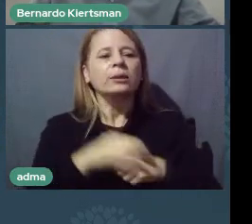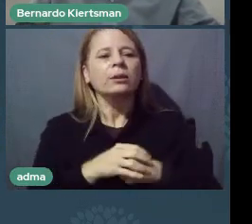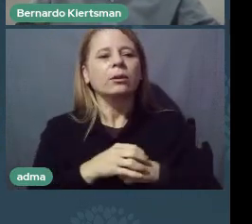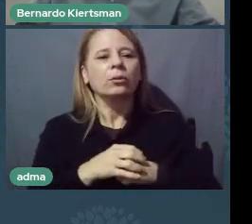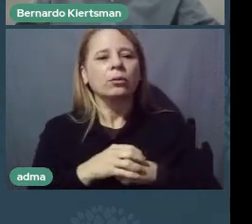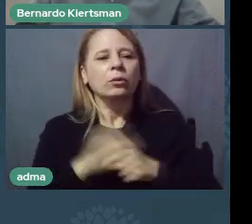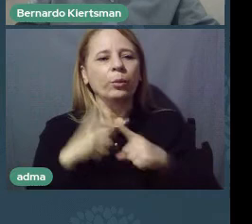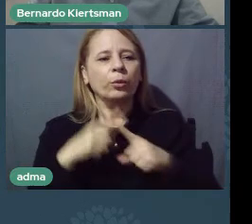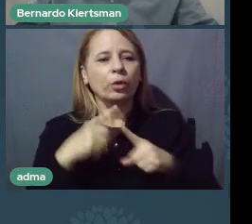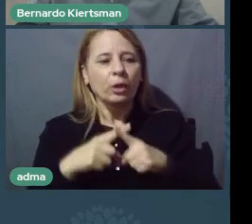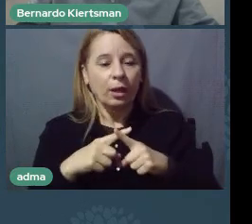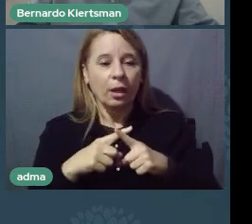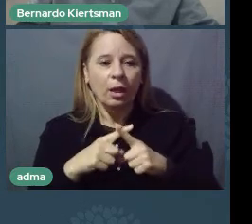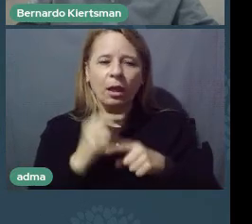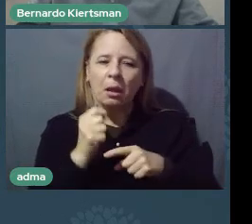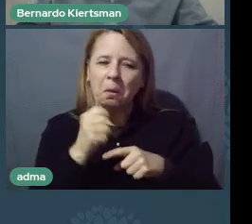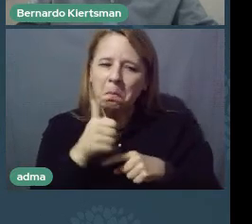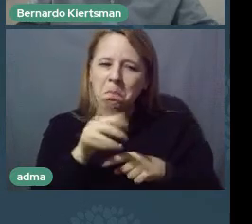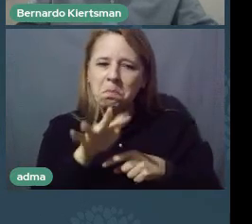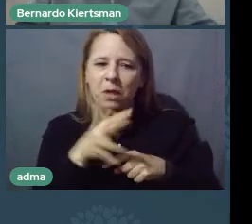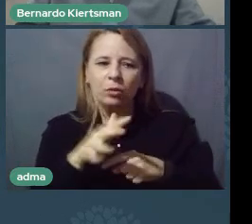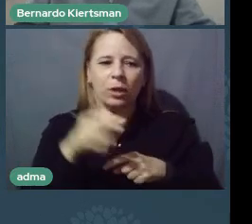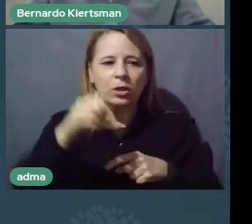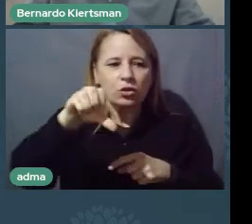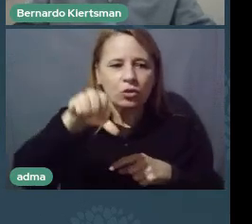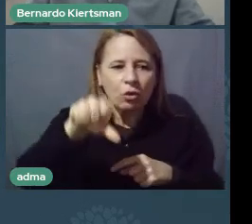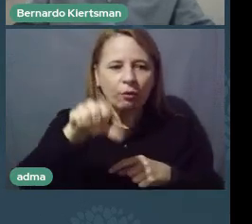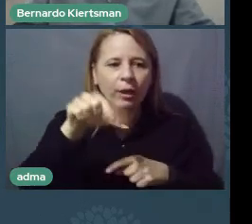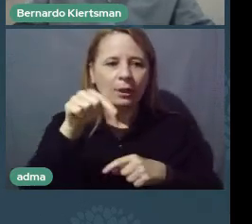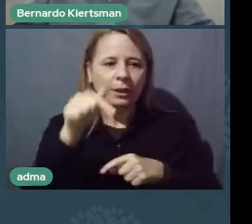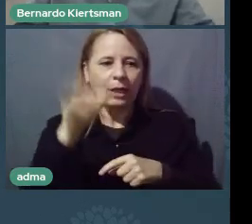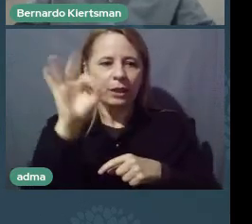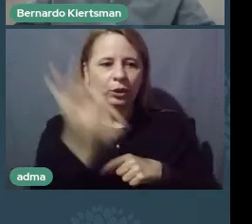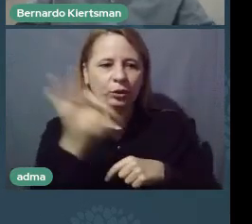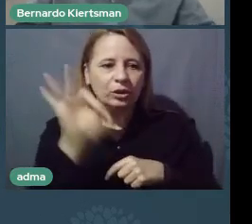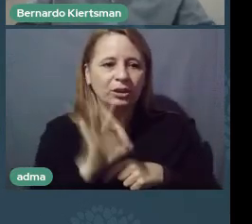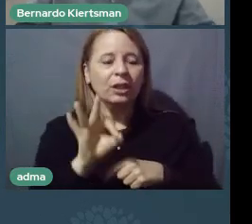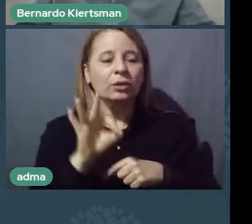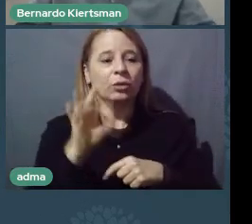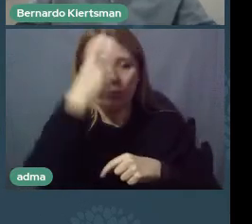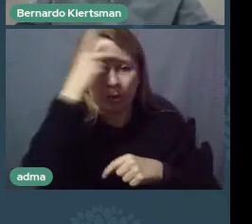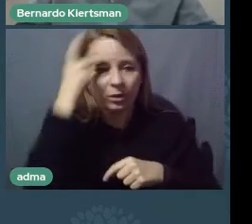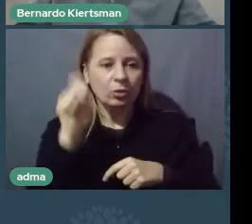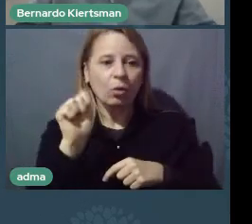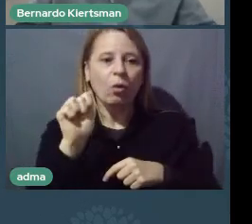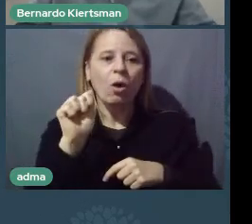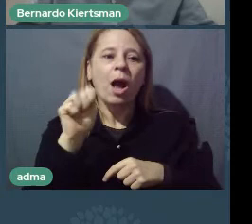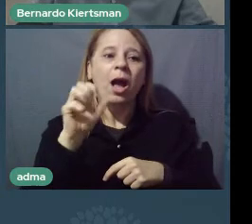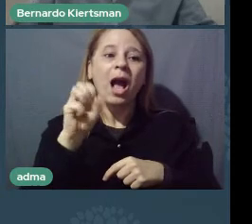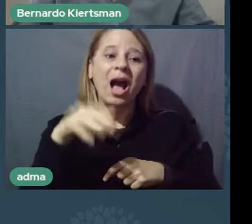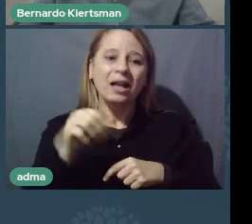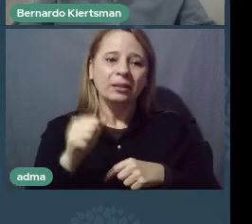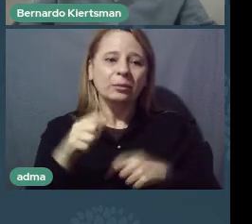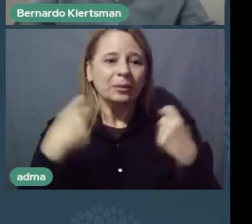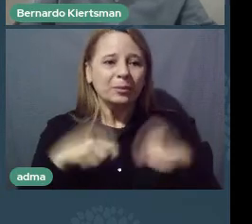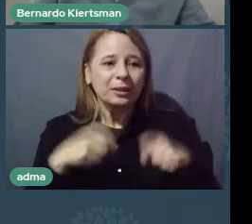aproximadamente 97% dos asmáticos necessitam de muita ou